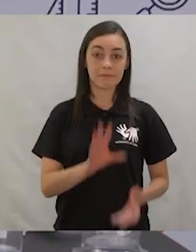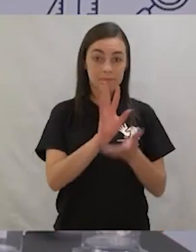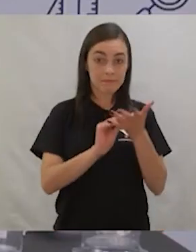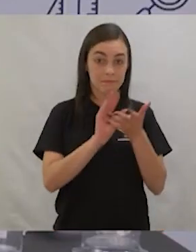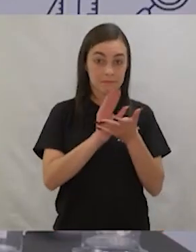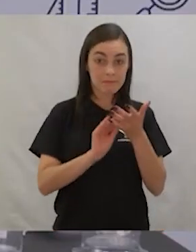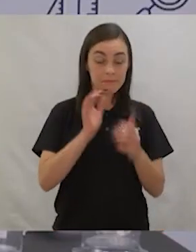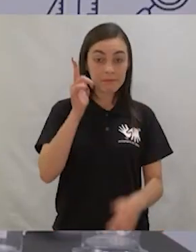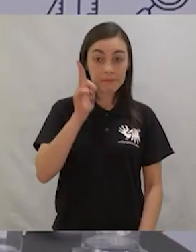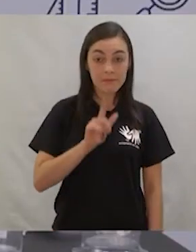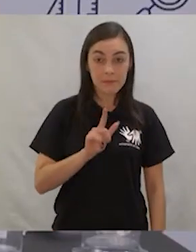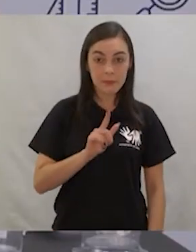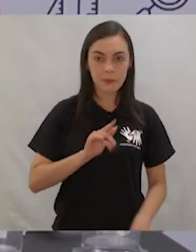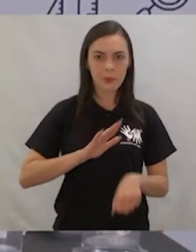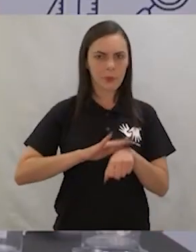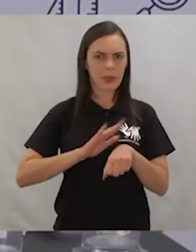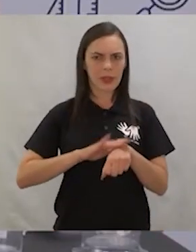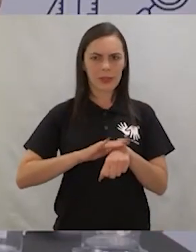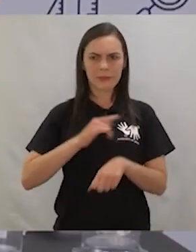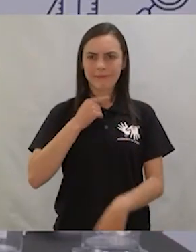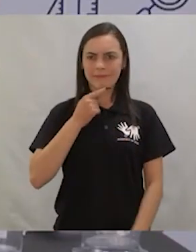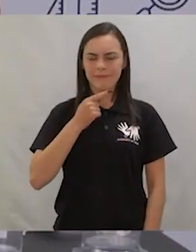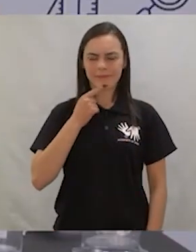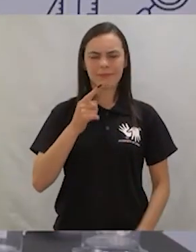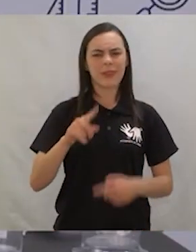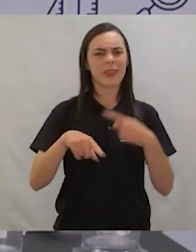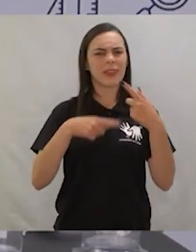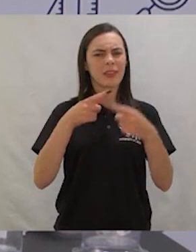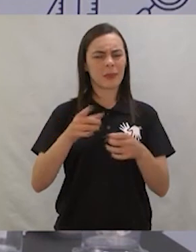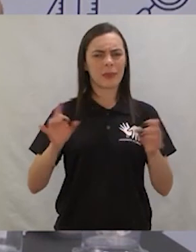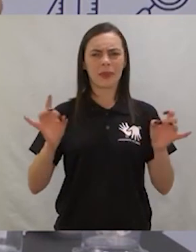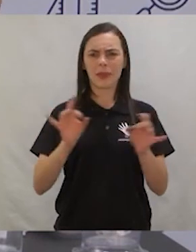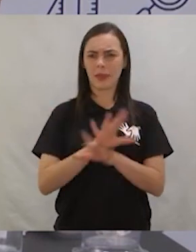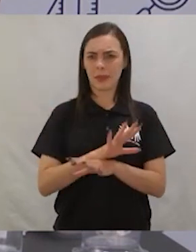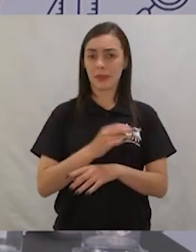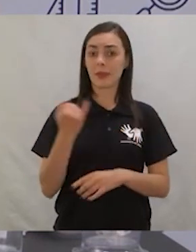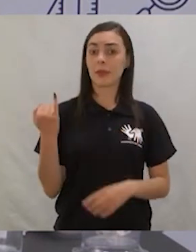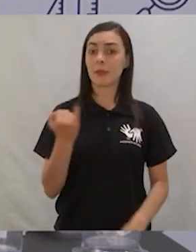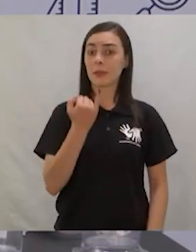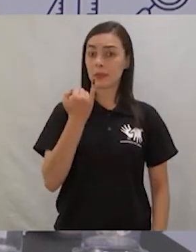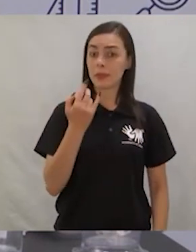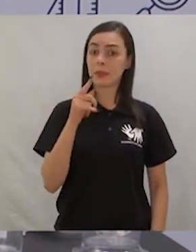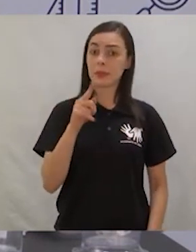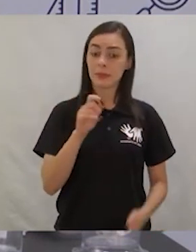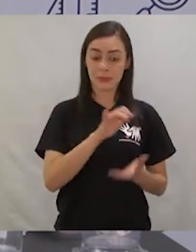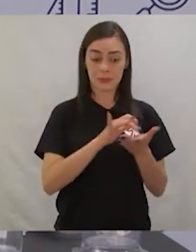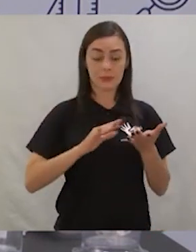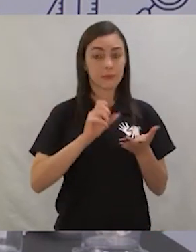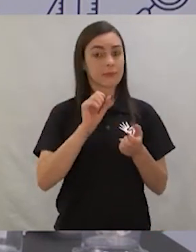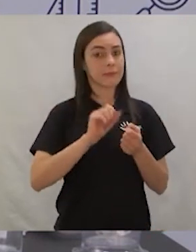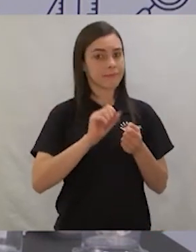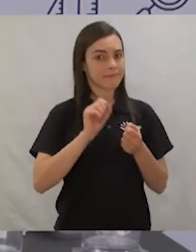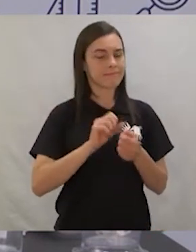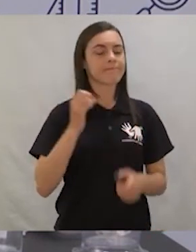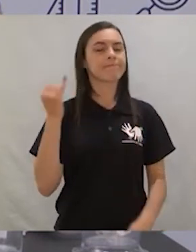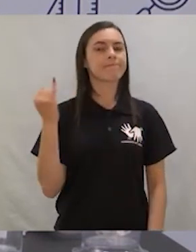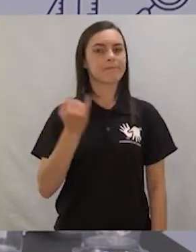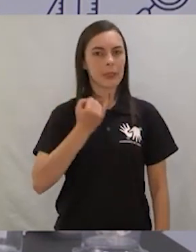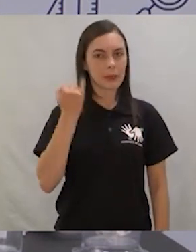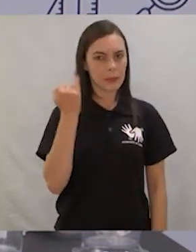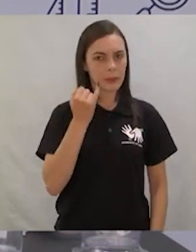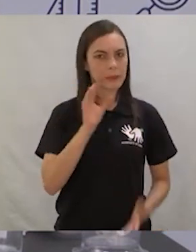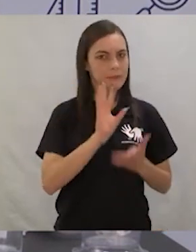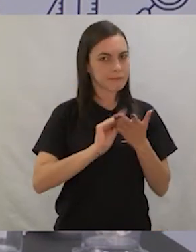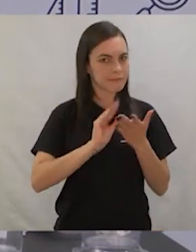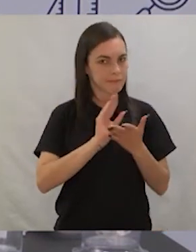Conseguiram registrar? Se não deu tempo, depois você termina, tá bom? Mas não deixe de fazer essa atividade. É bem importante